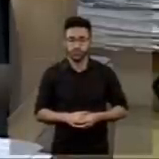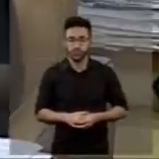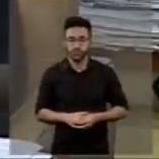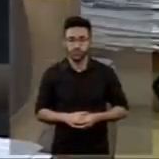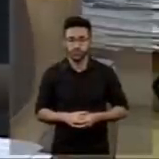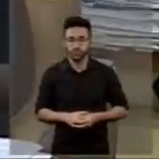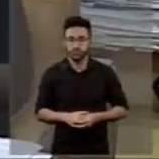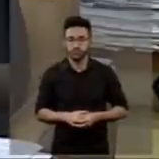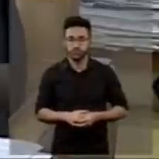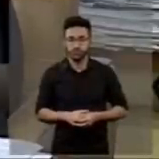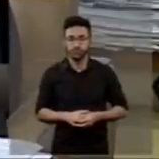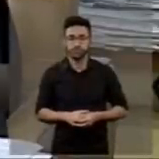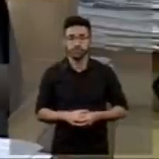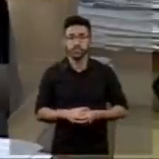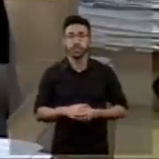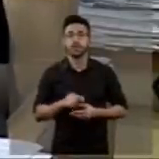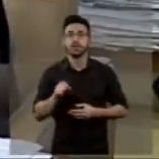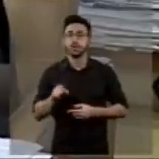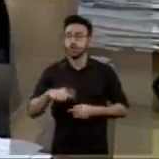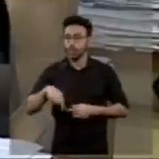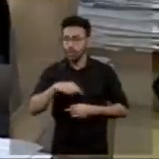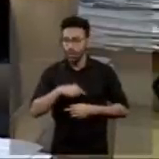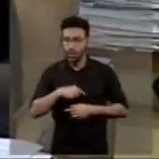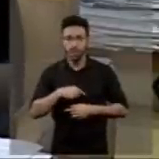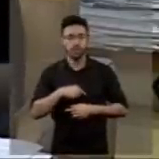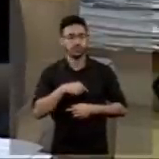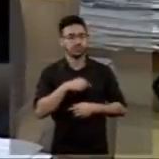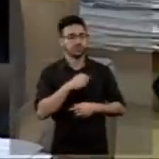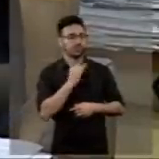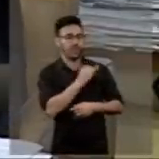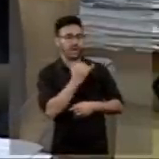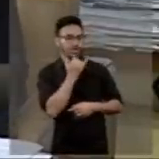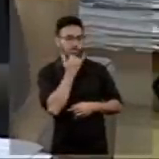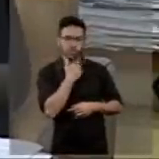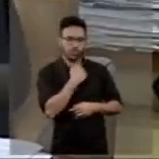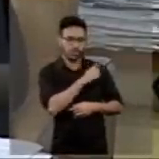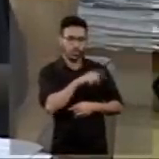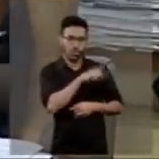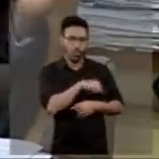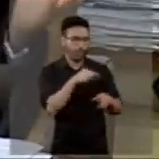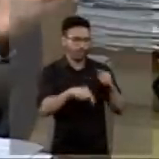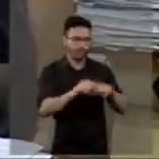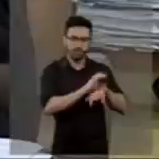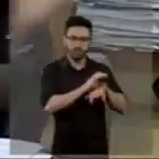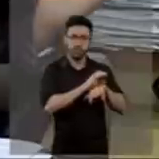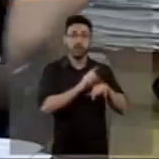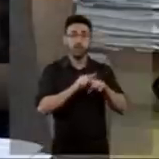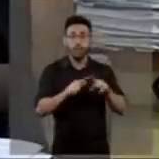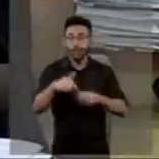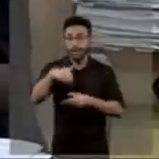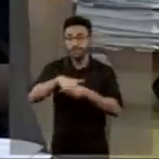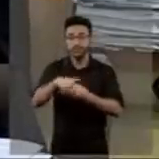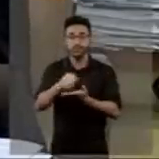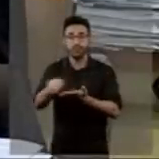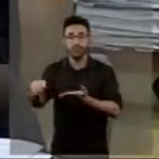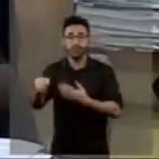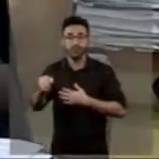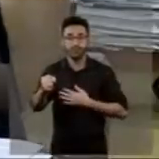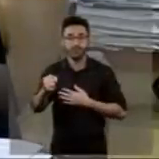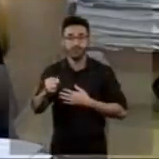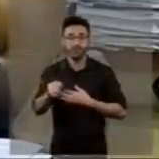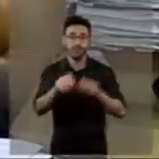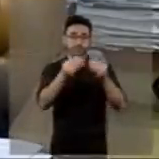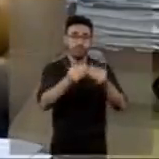que venha a ser declarada inconstitucional depois das eleições e que afete por completo todo o